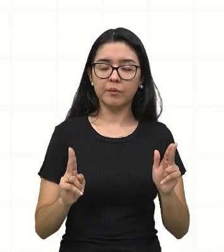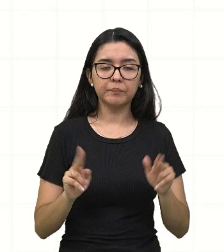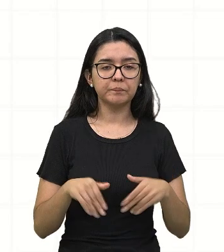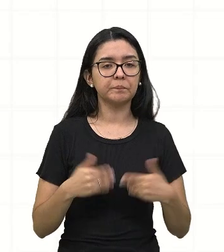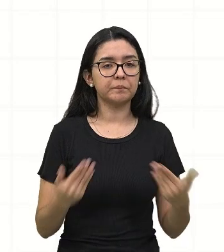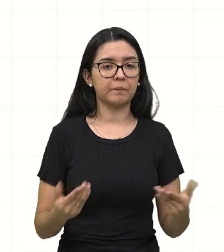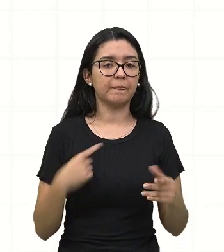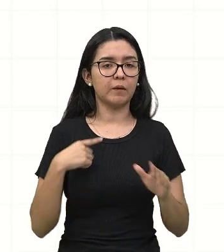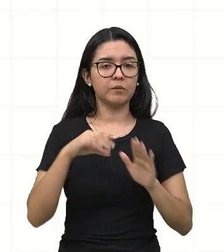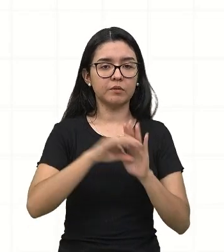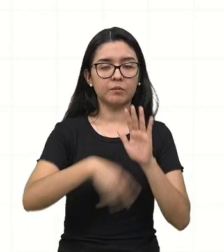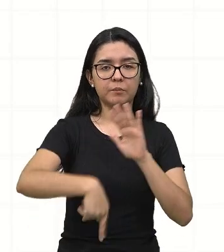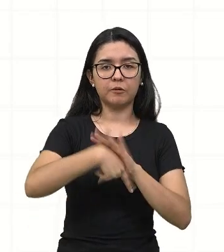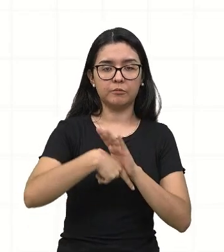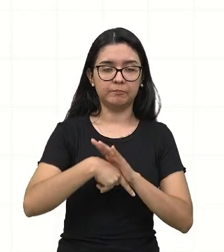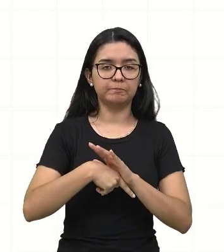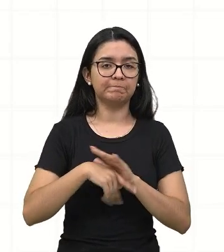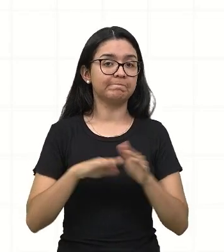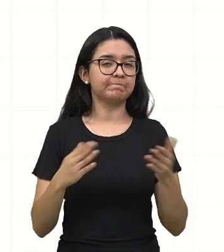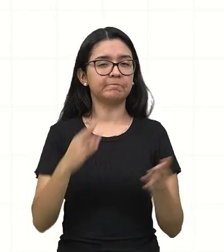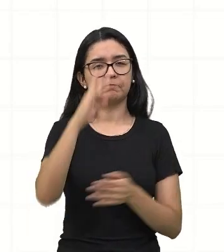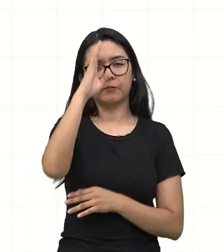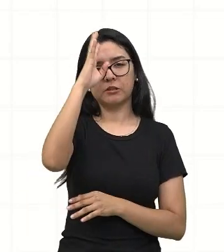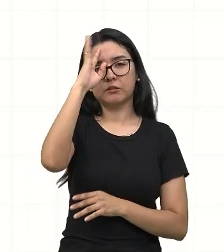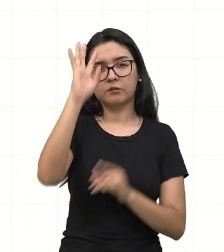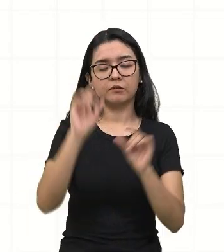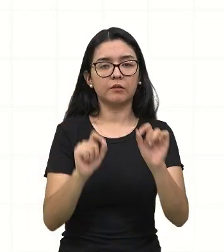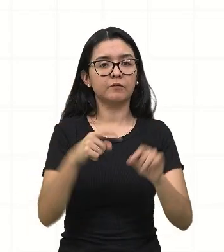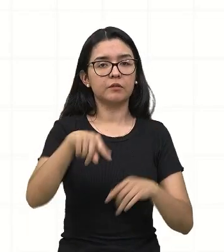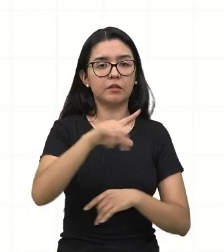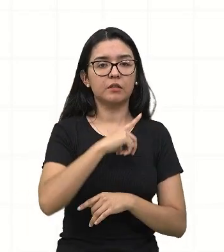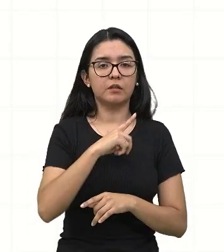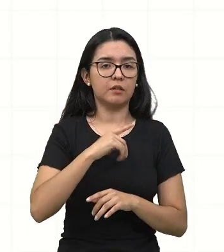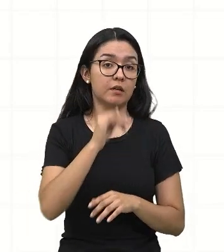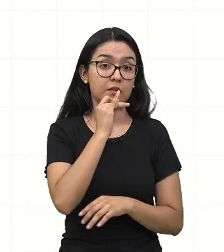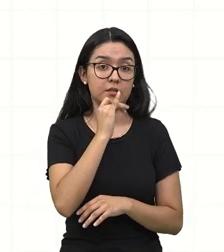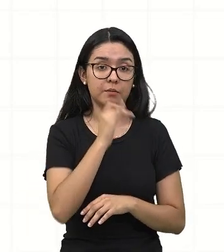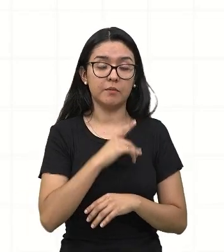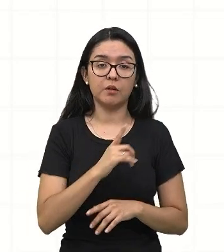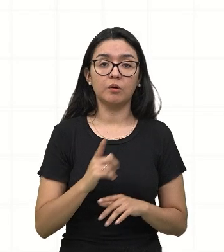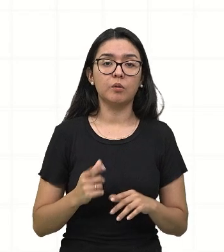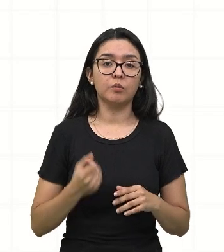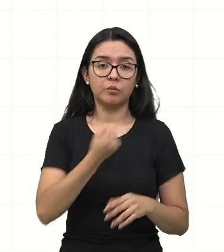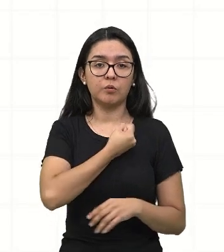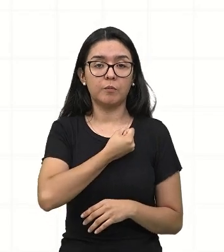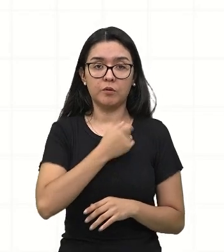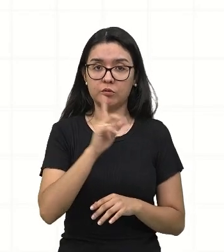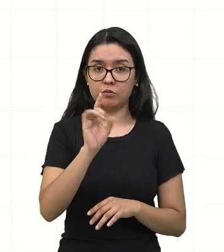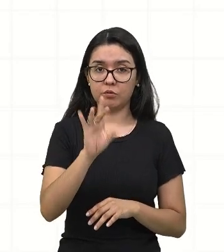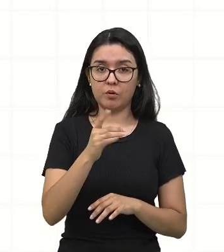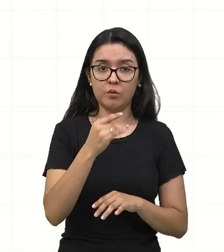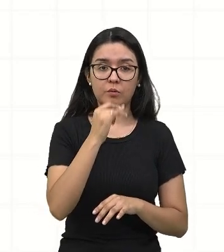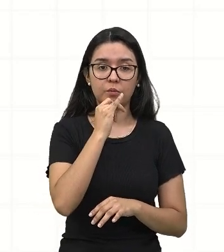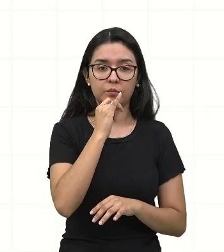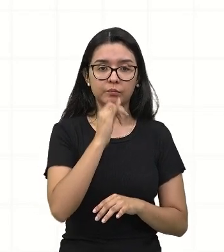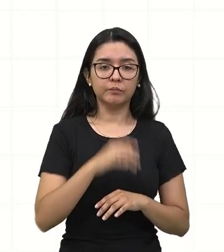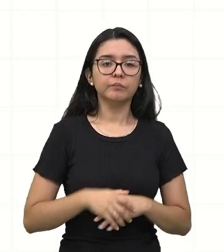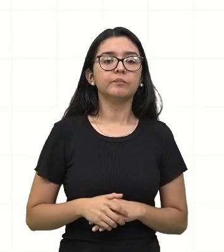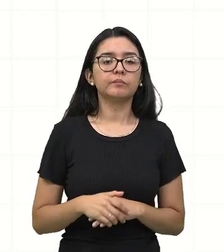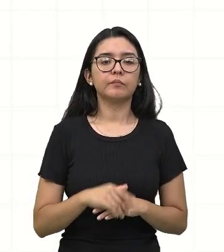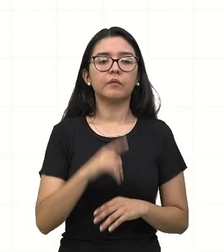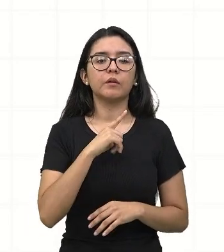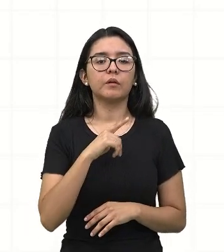é a definição. Imagina só que você tem aqui um número, vou colocar aqui um exemplo para você. Nós temos aqui o número